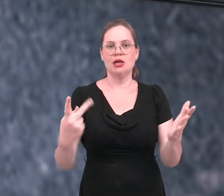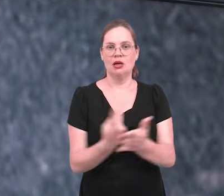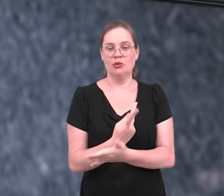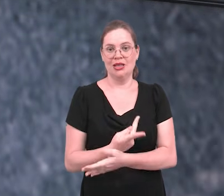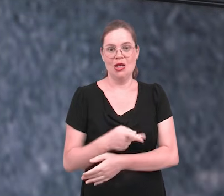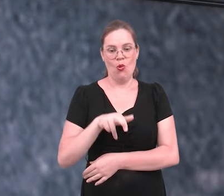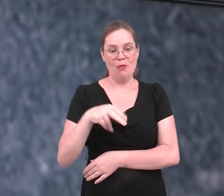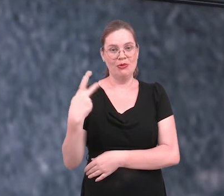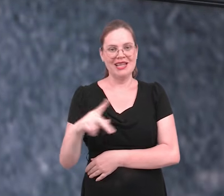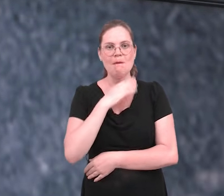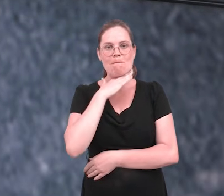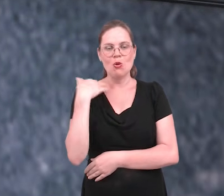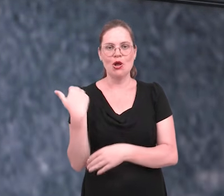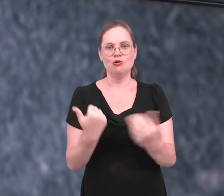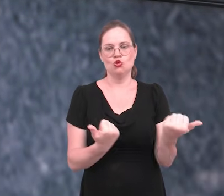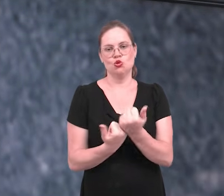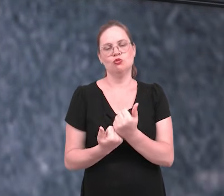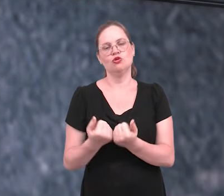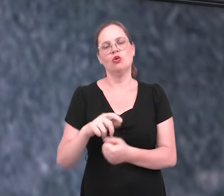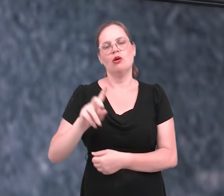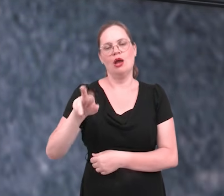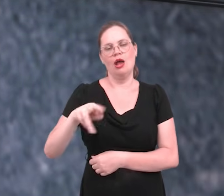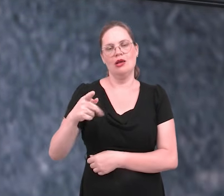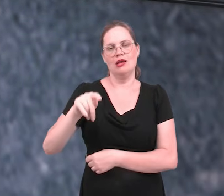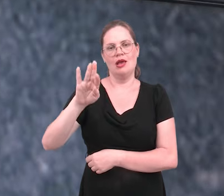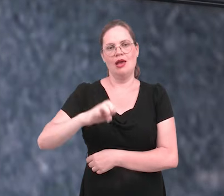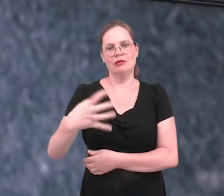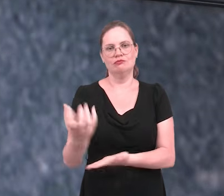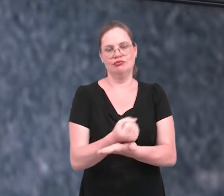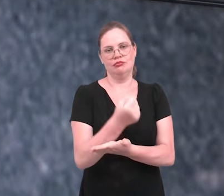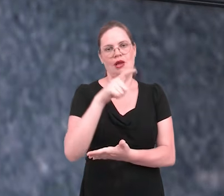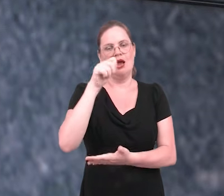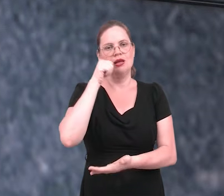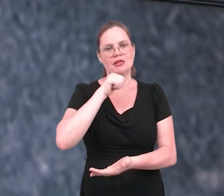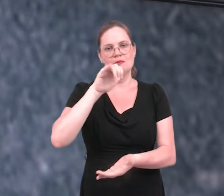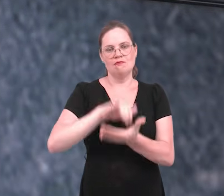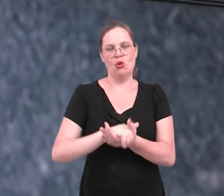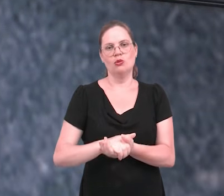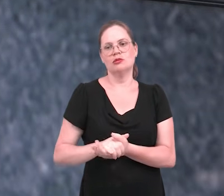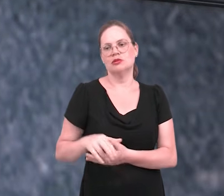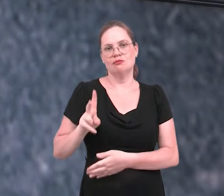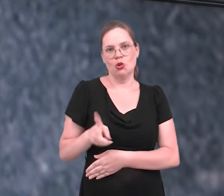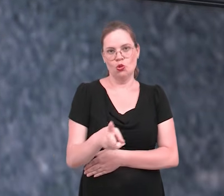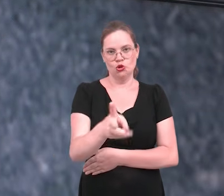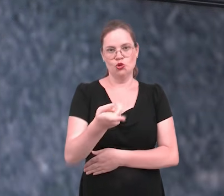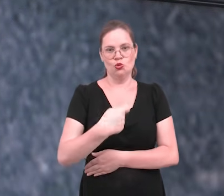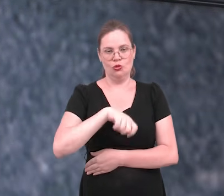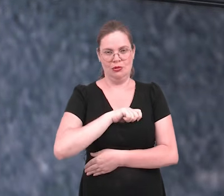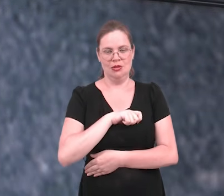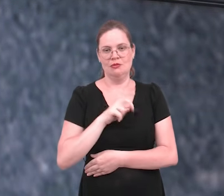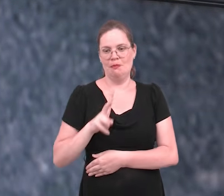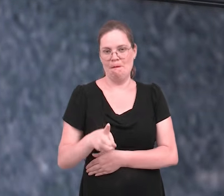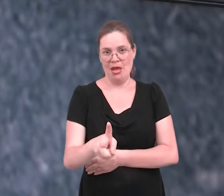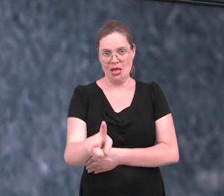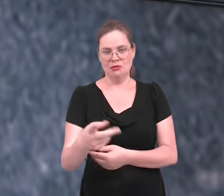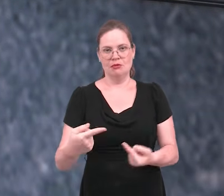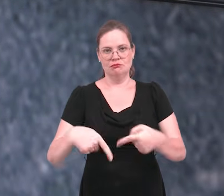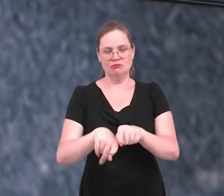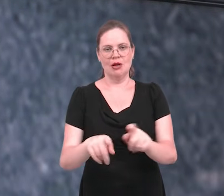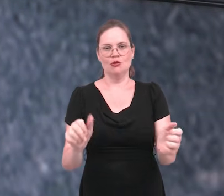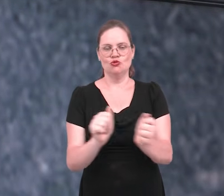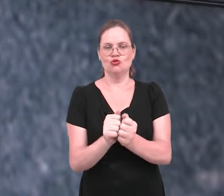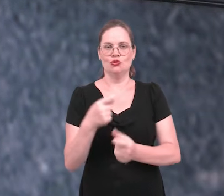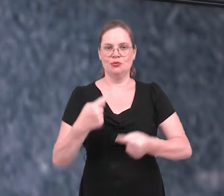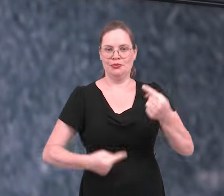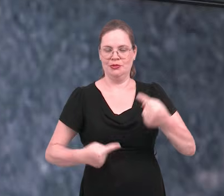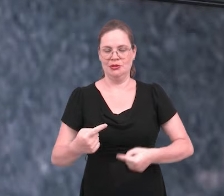irmão dele morreu. E aí o Henrique VIII, para manter a aliança com a Espanha, ele casa com a Catarina de